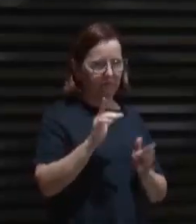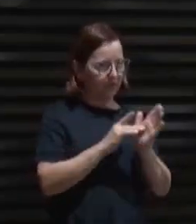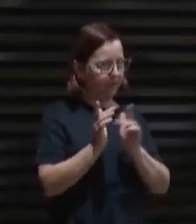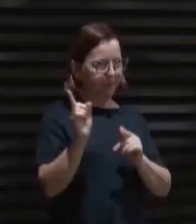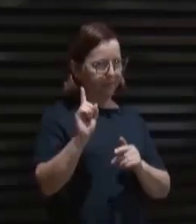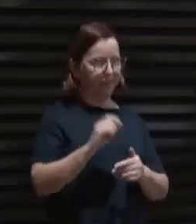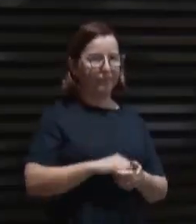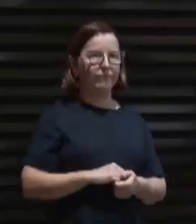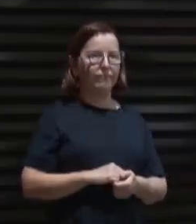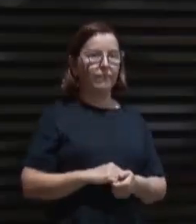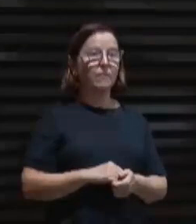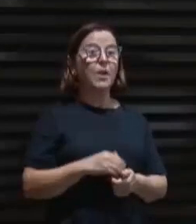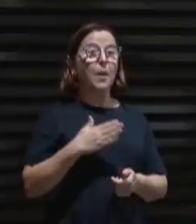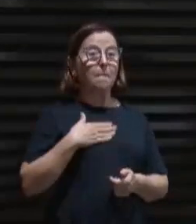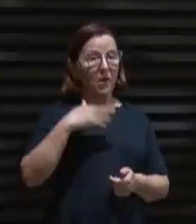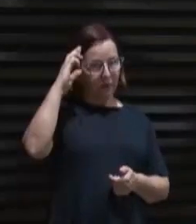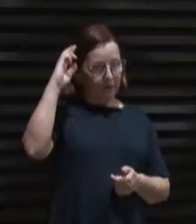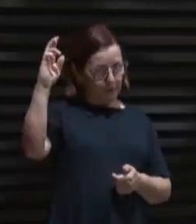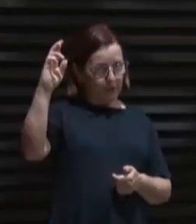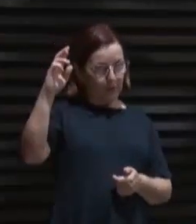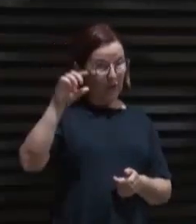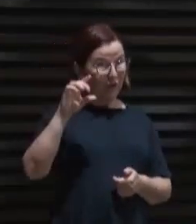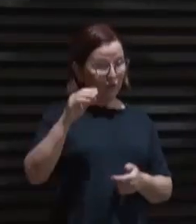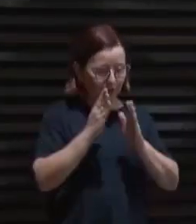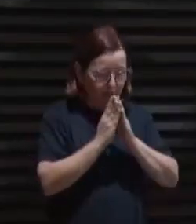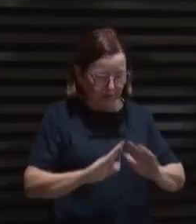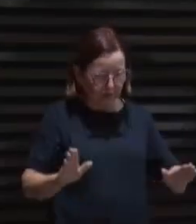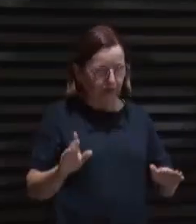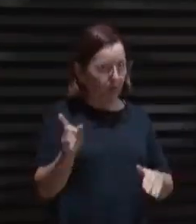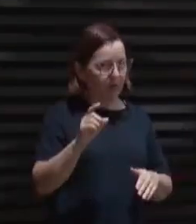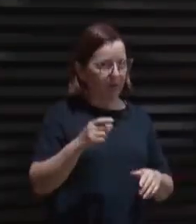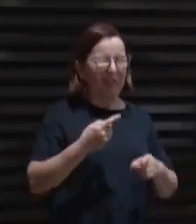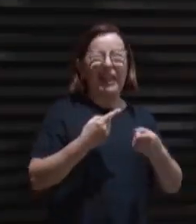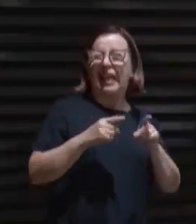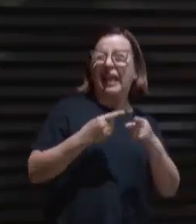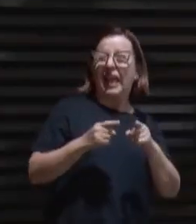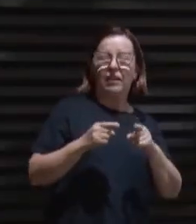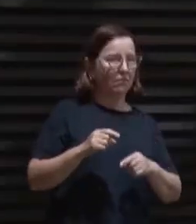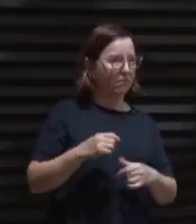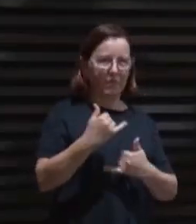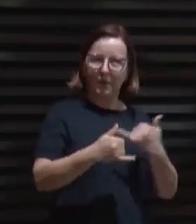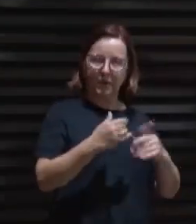Meu Senhor precisa ser adorado e não ridicularizado, nem por brincadeira.